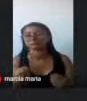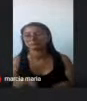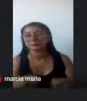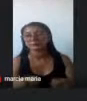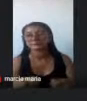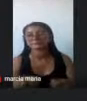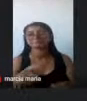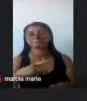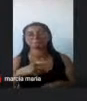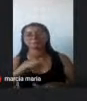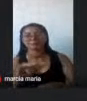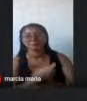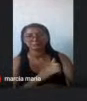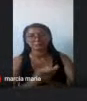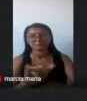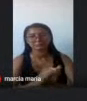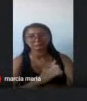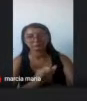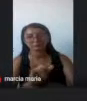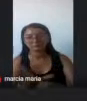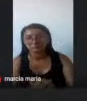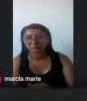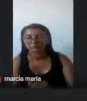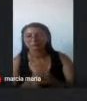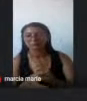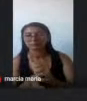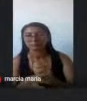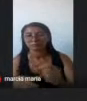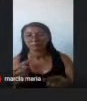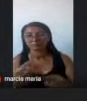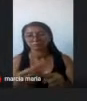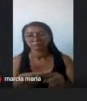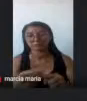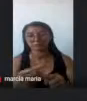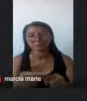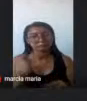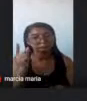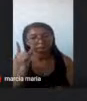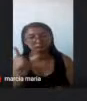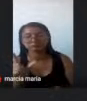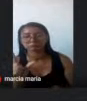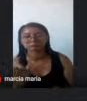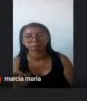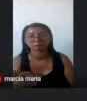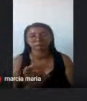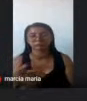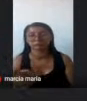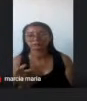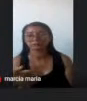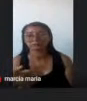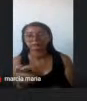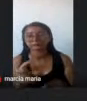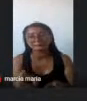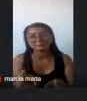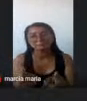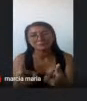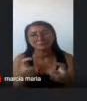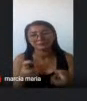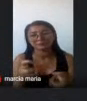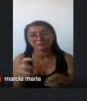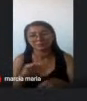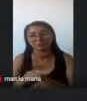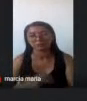para potencializar isso, porque se nós não conseguimos captar lá no momento da sífilis adquirida, mas